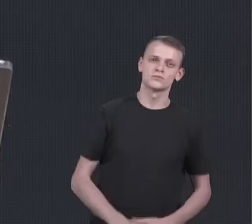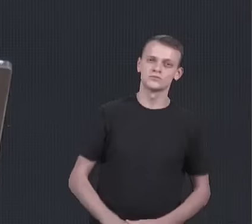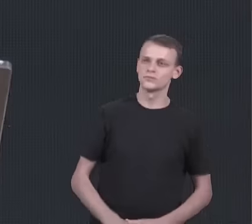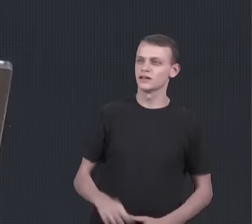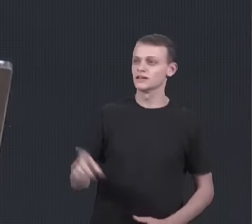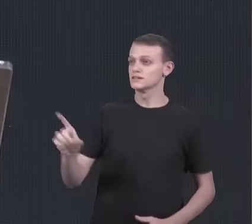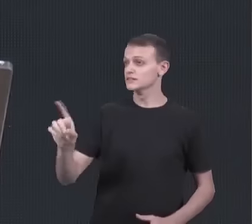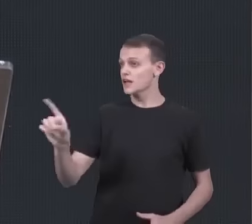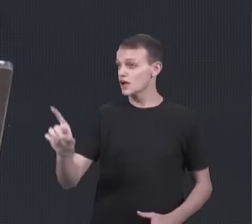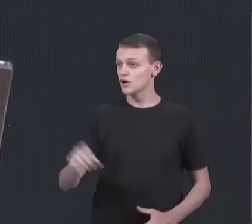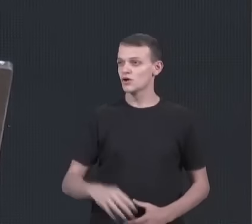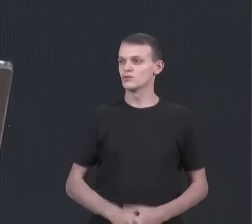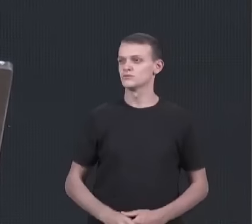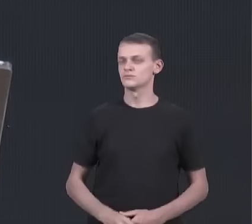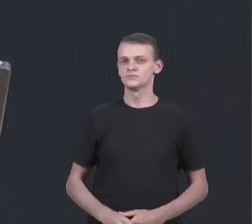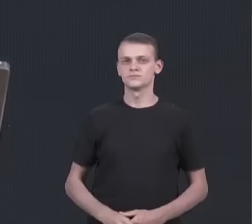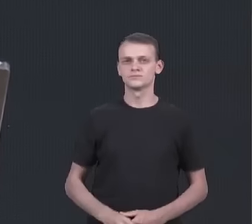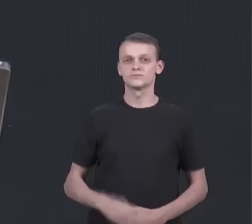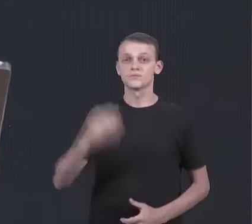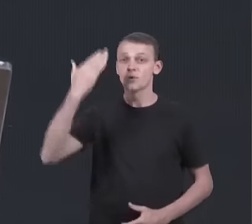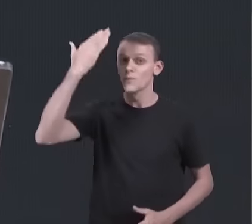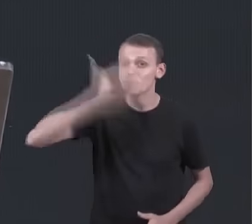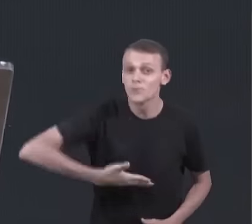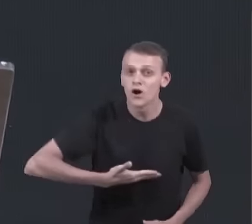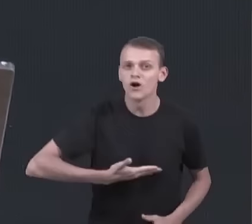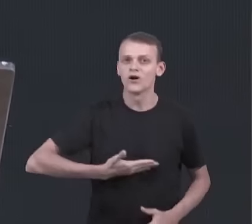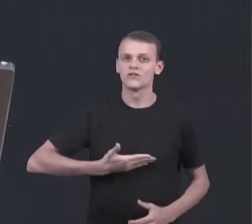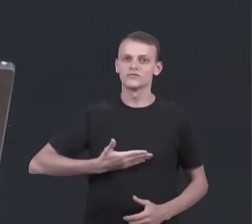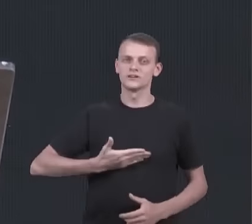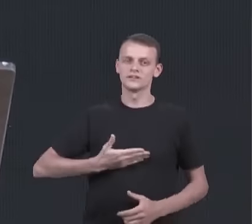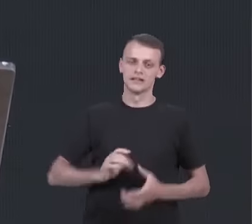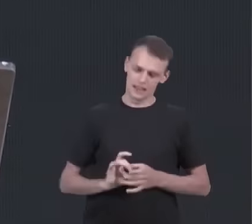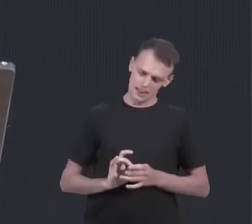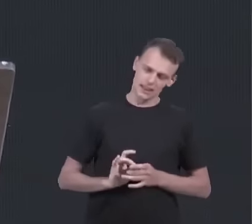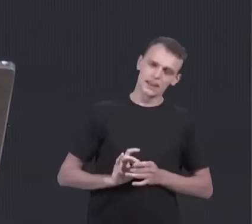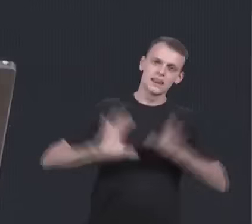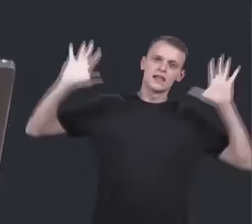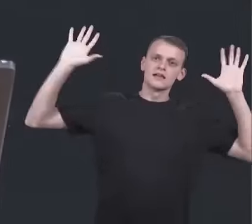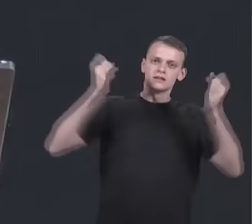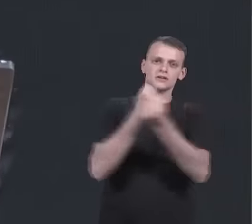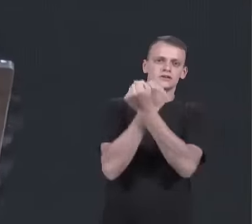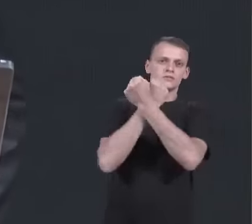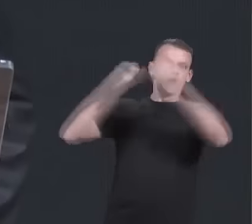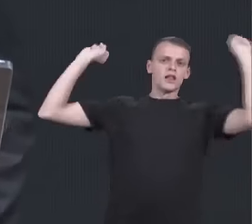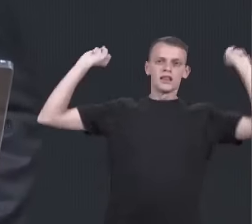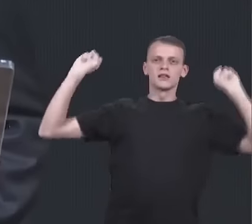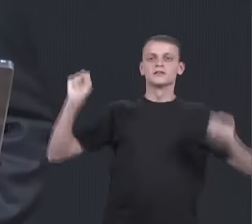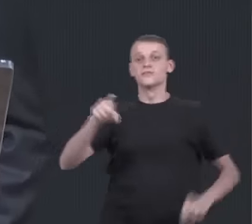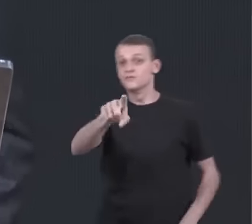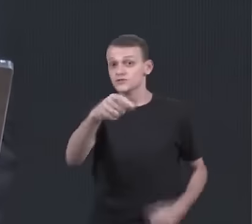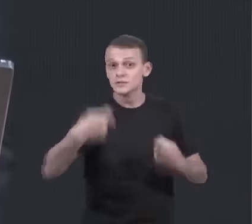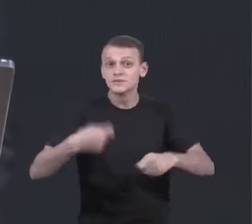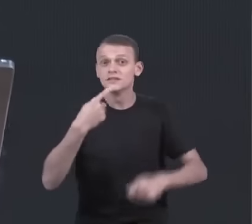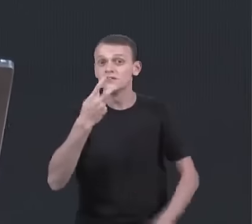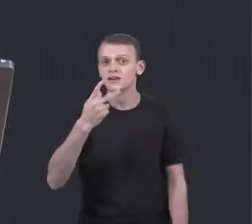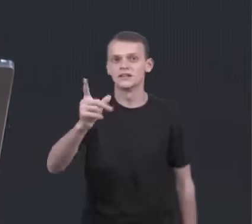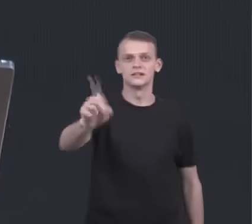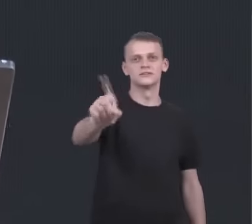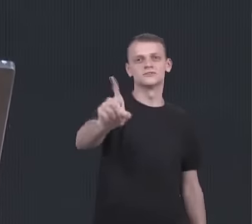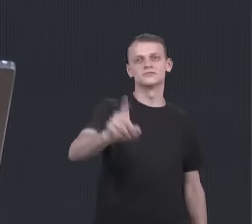você prova uma libertação. Portanto, diga não o mais rápido que você puder.